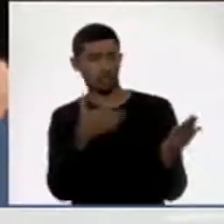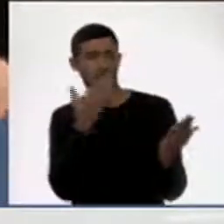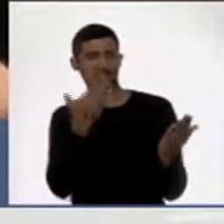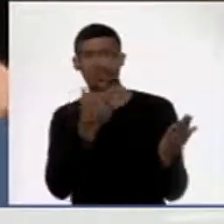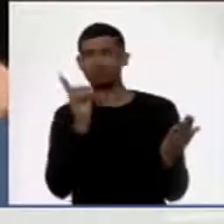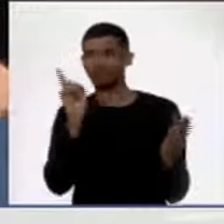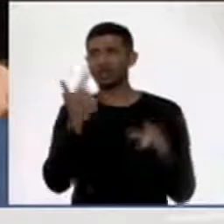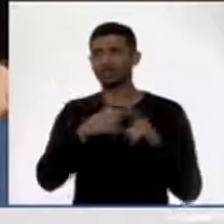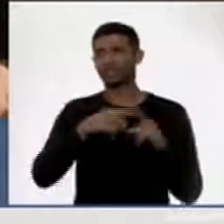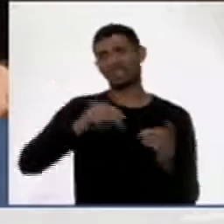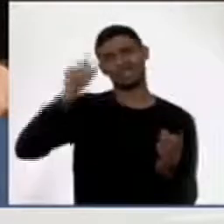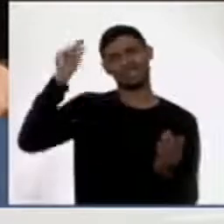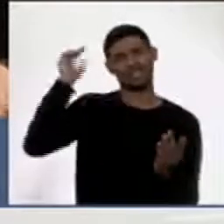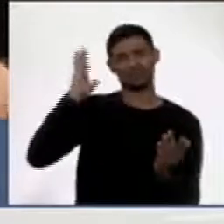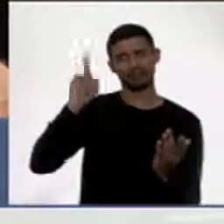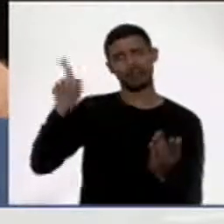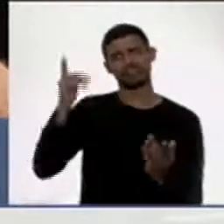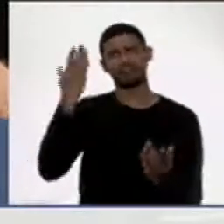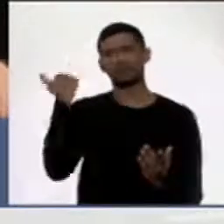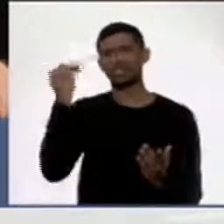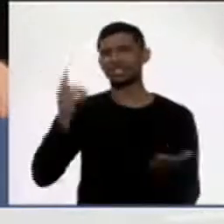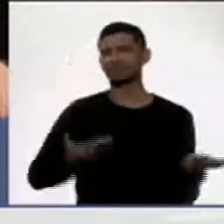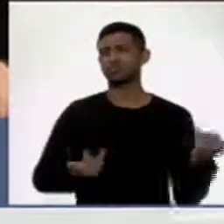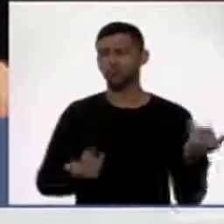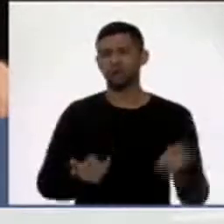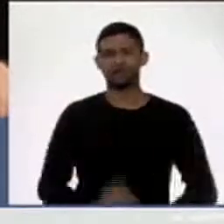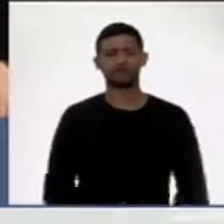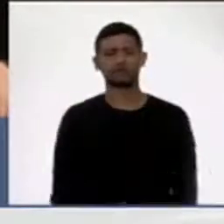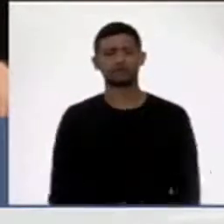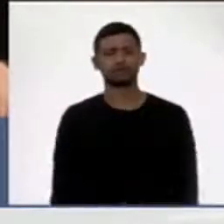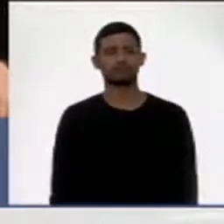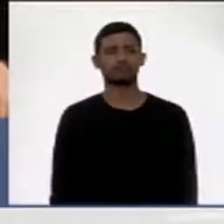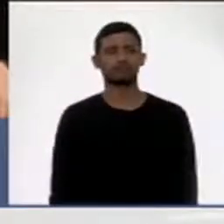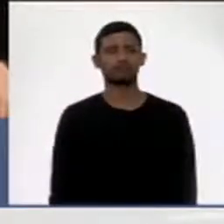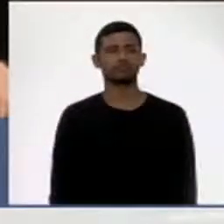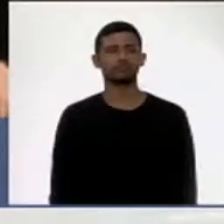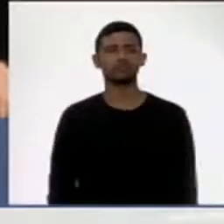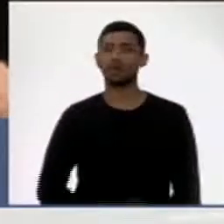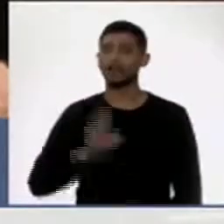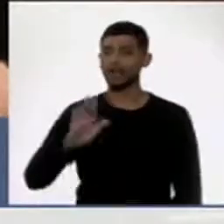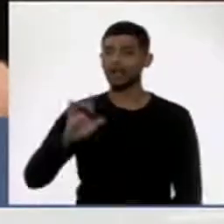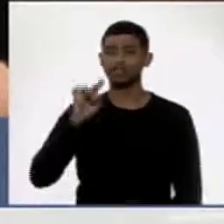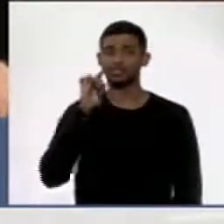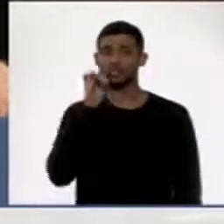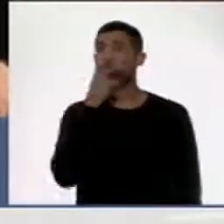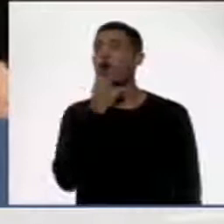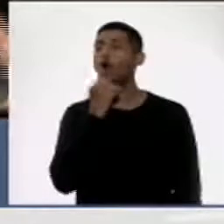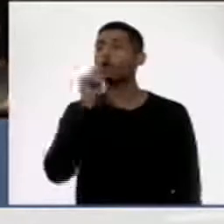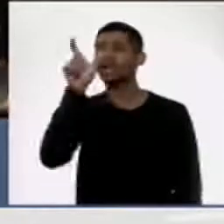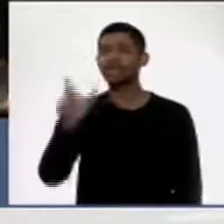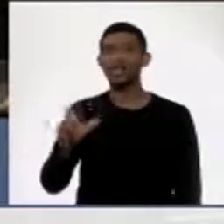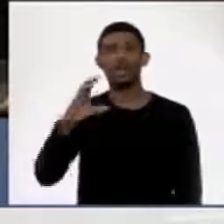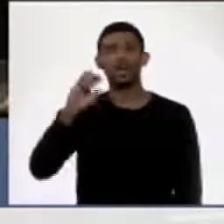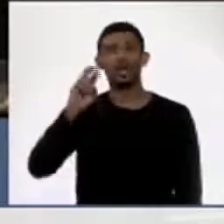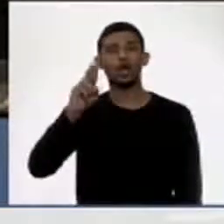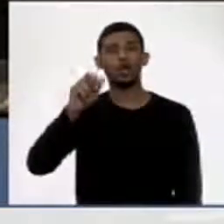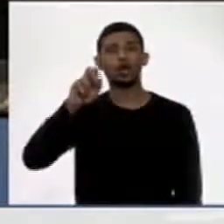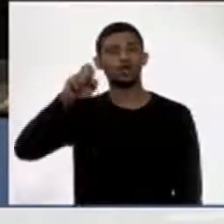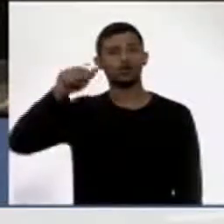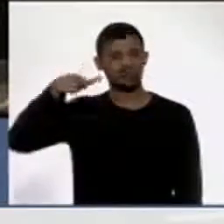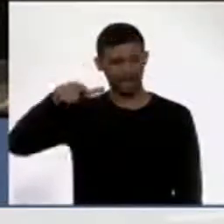jovem, mas possivelmente o coronel Salema sim. Se o